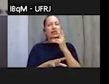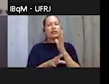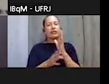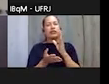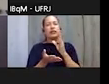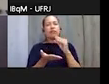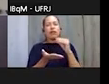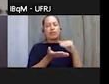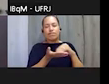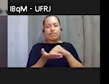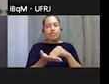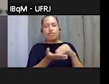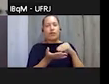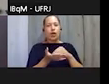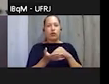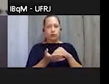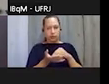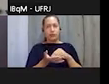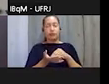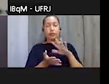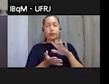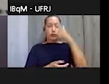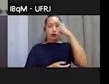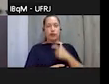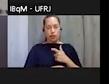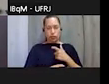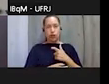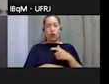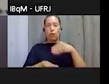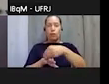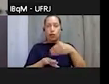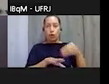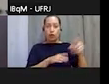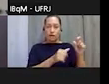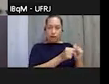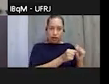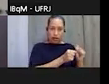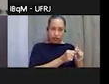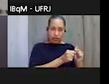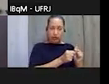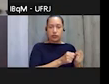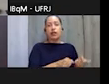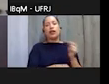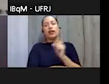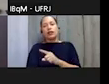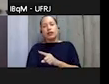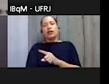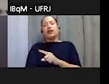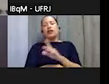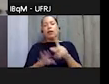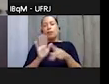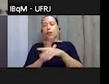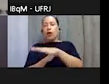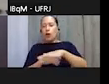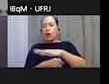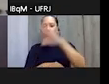percepção do que o paleontólogo faz e no fato de que os próprios acadêmicos que